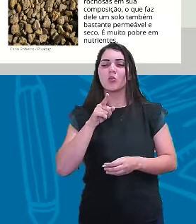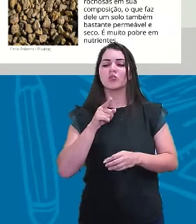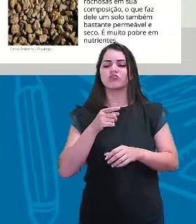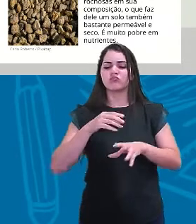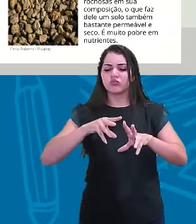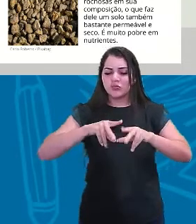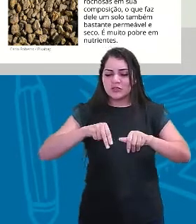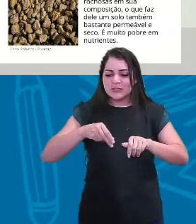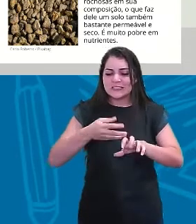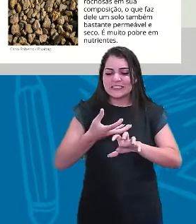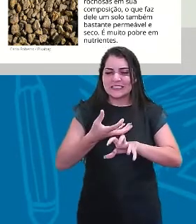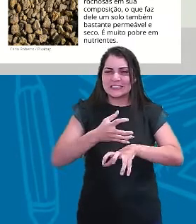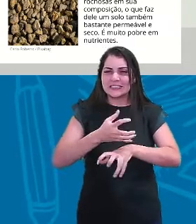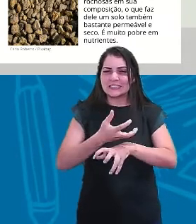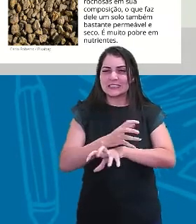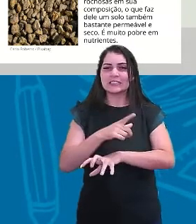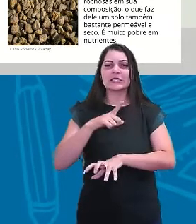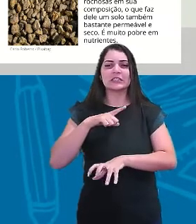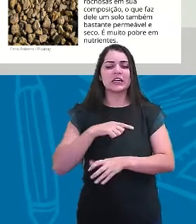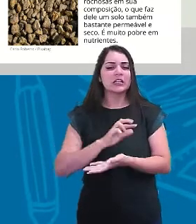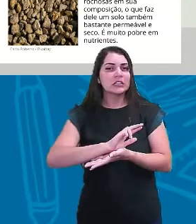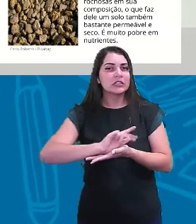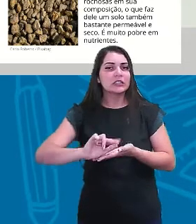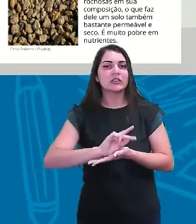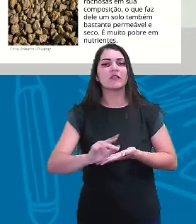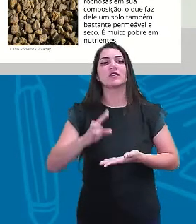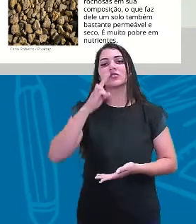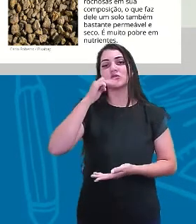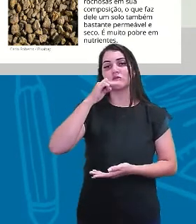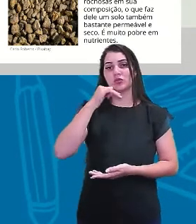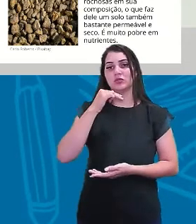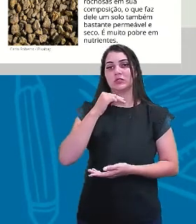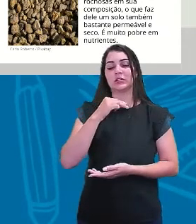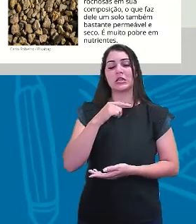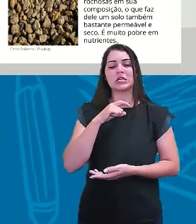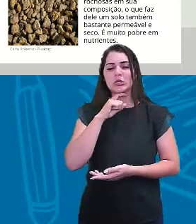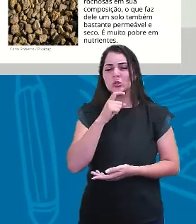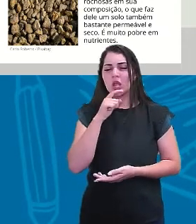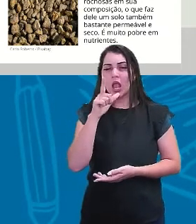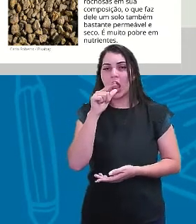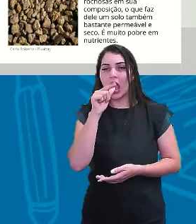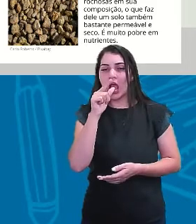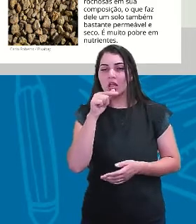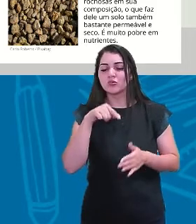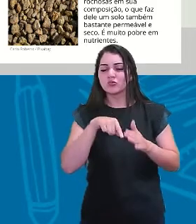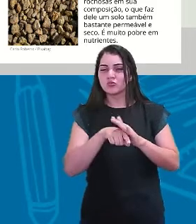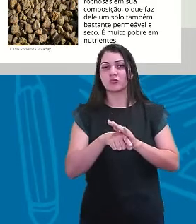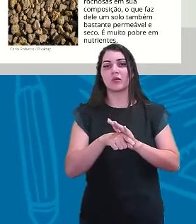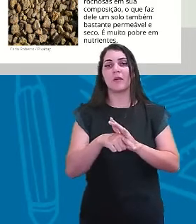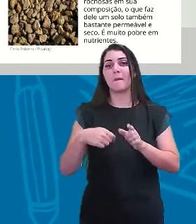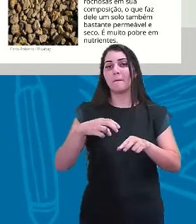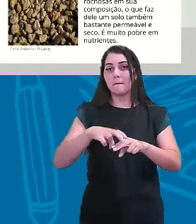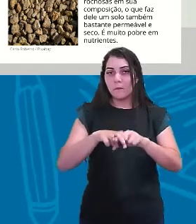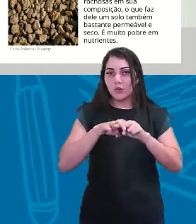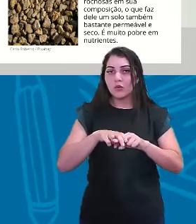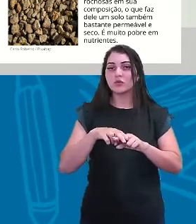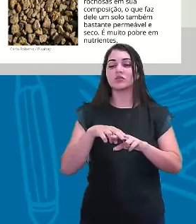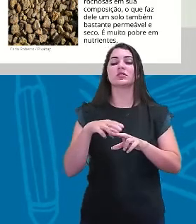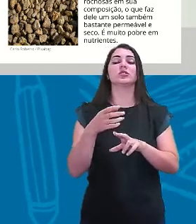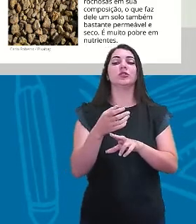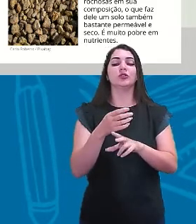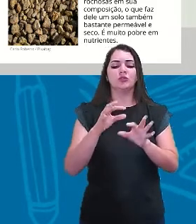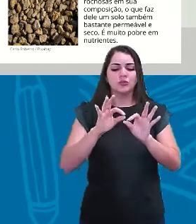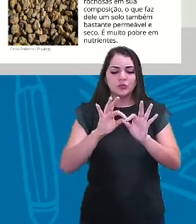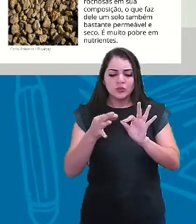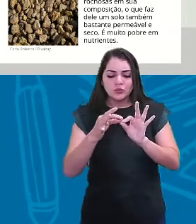sertão? Tem bastante nutrientes e é impermeável por causa de seus grãos pequenos e